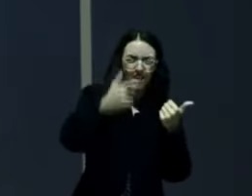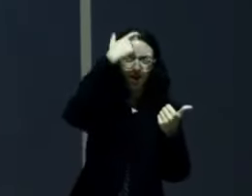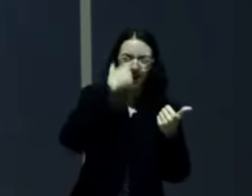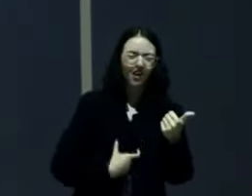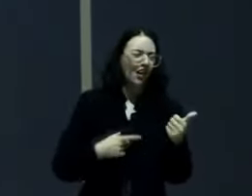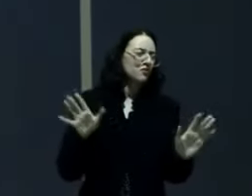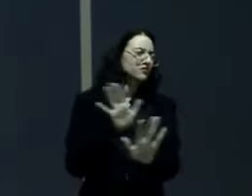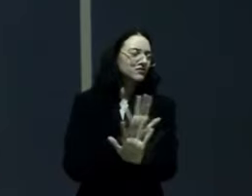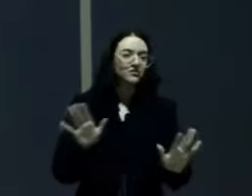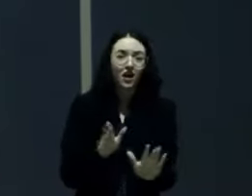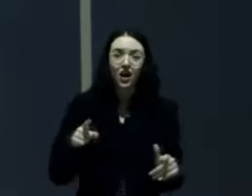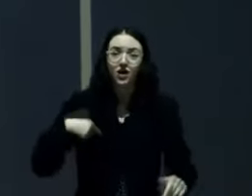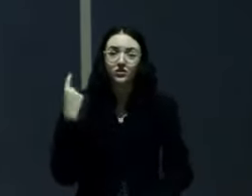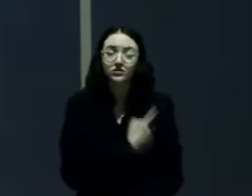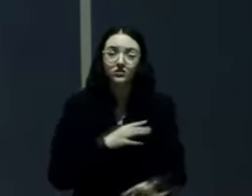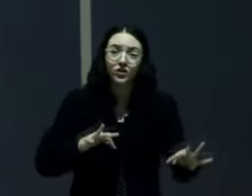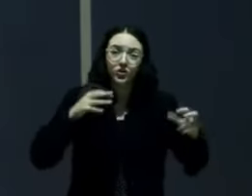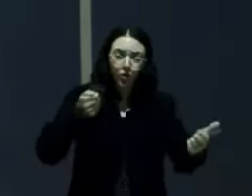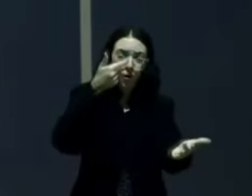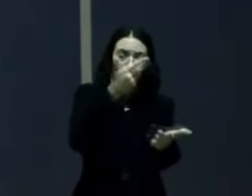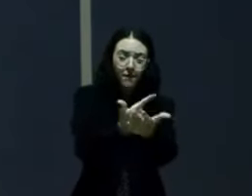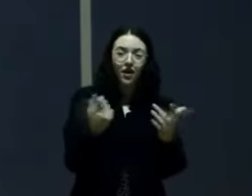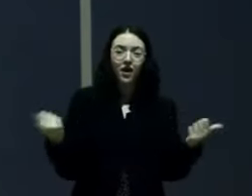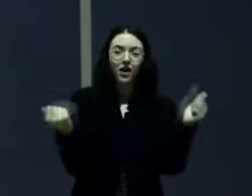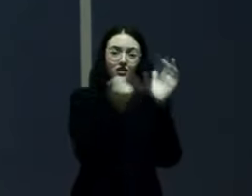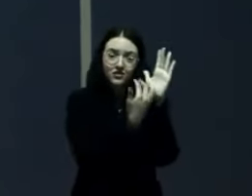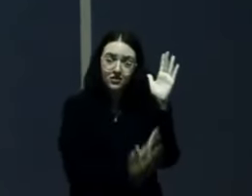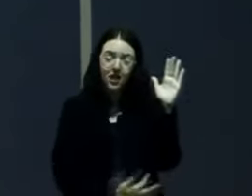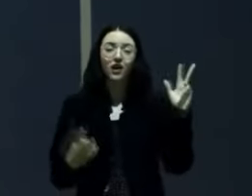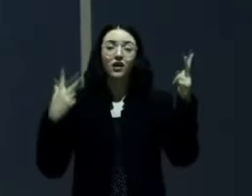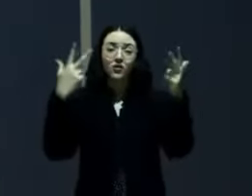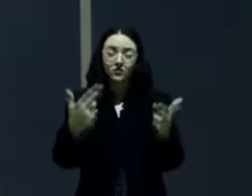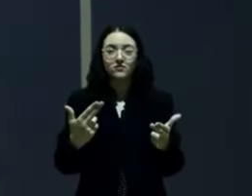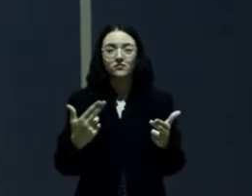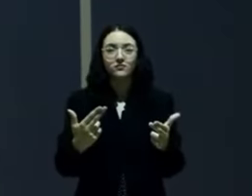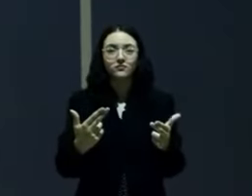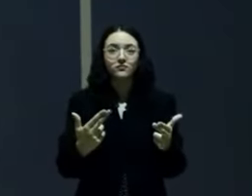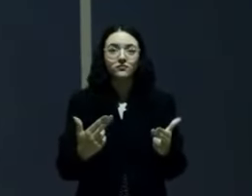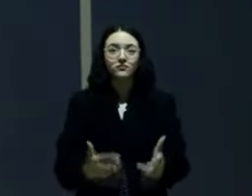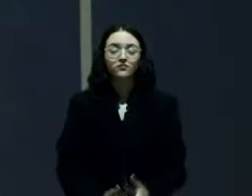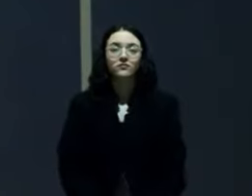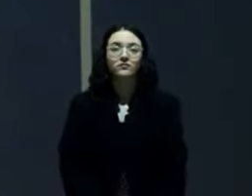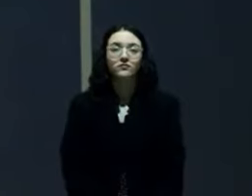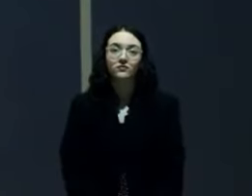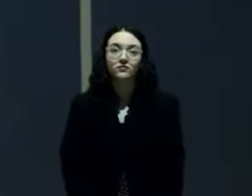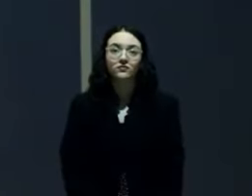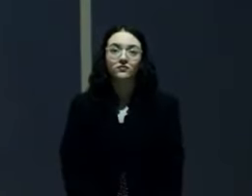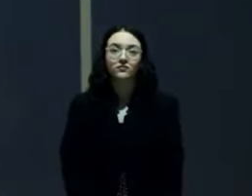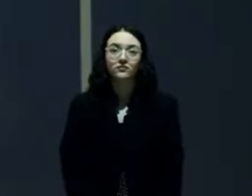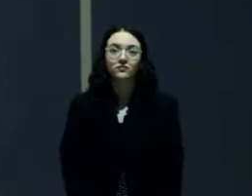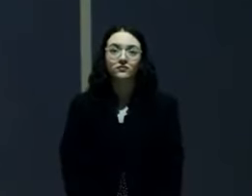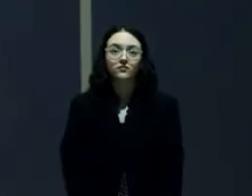Nós somos comprados pelo mesmo sangue. por